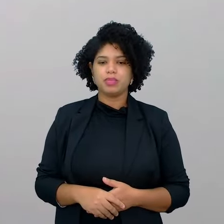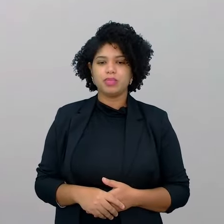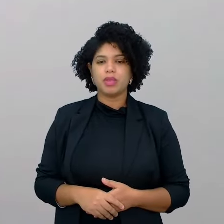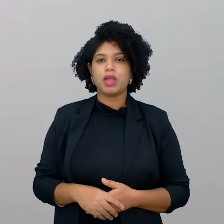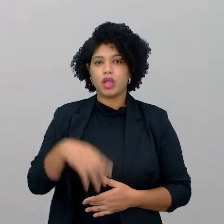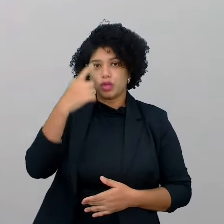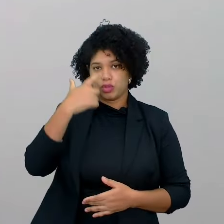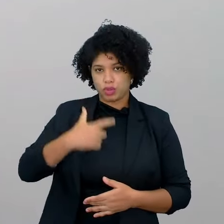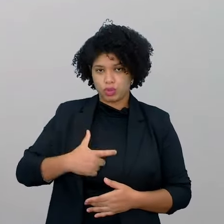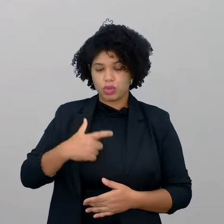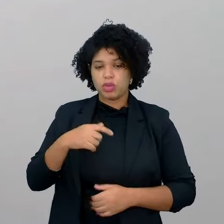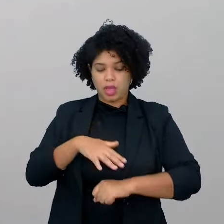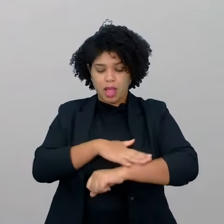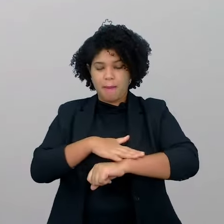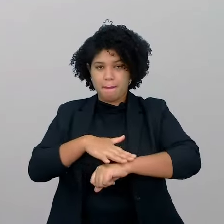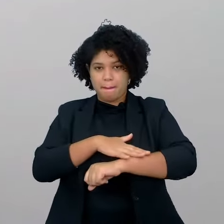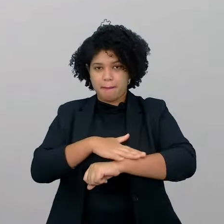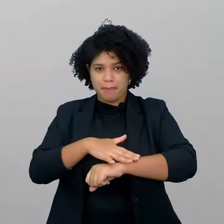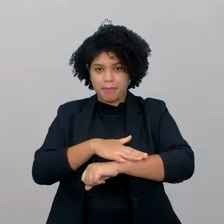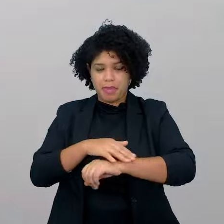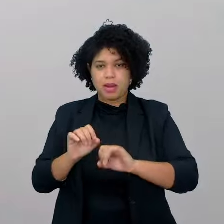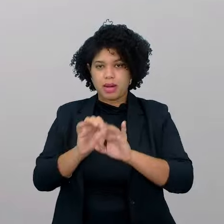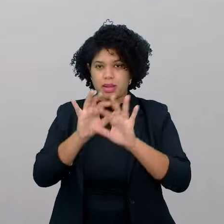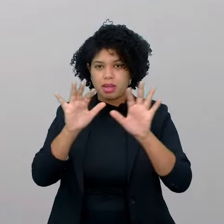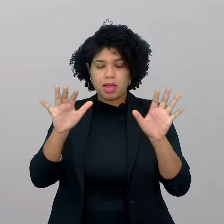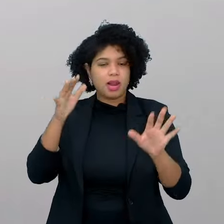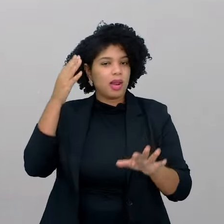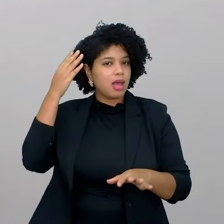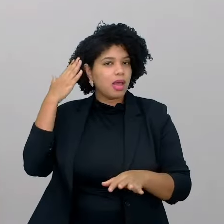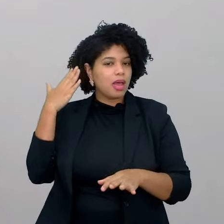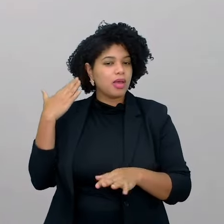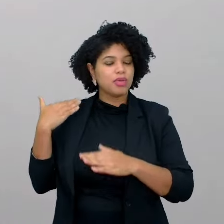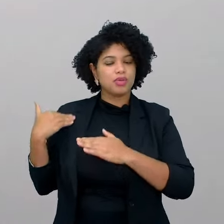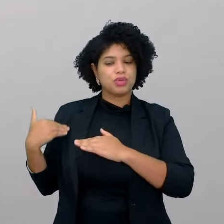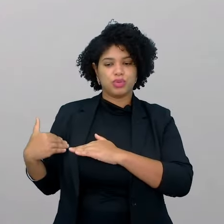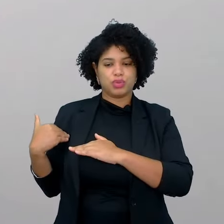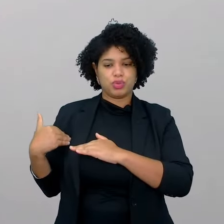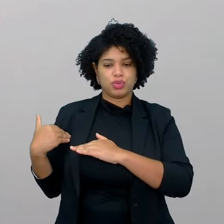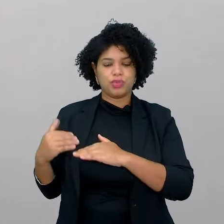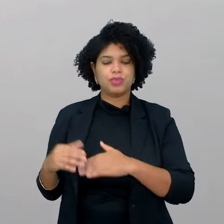Sou uma pessoa de pele branca, tenho cabelos médios,